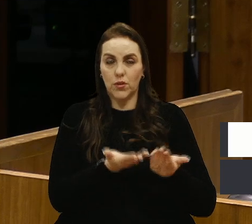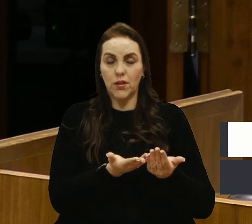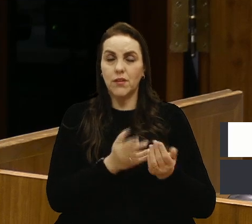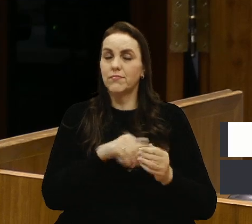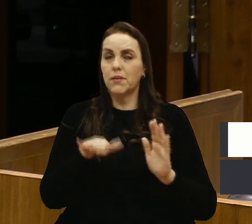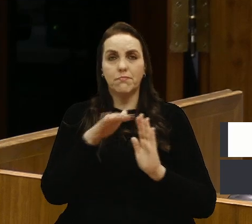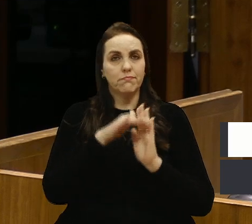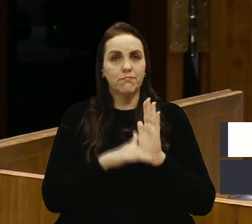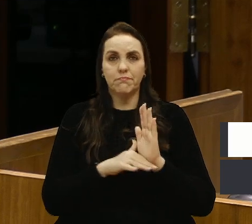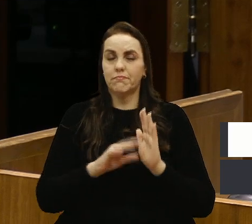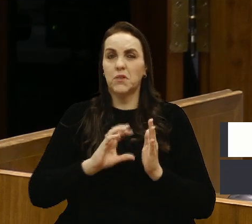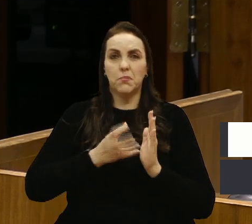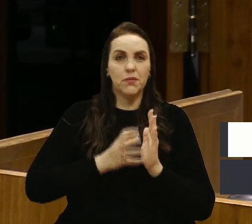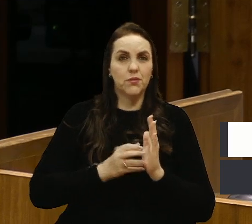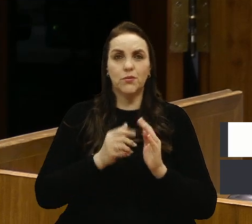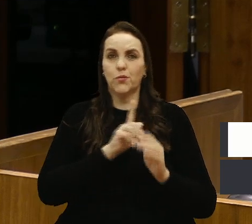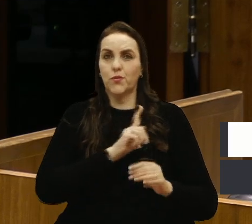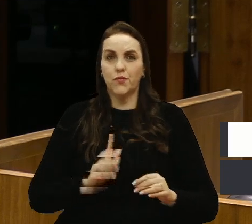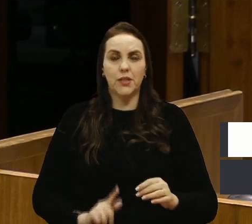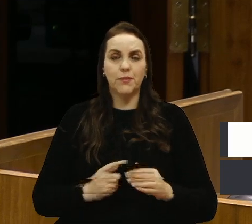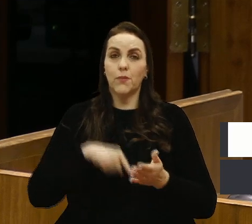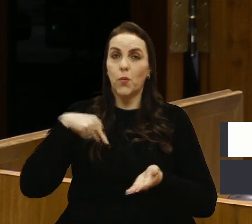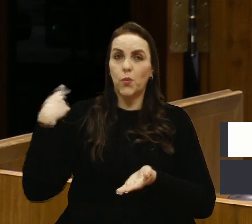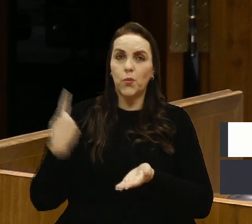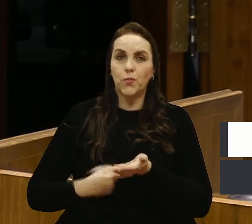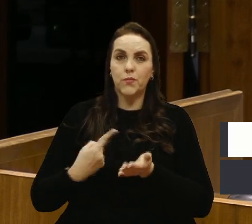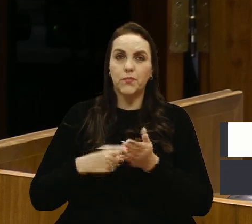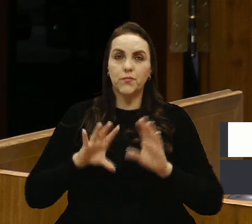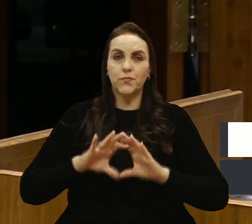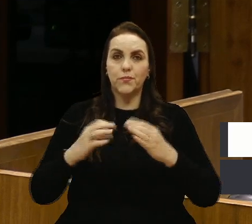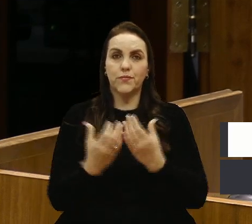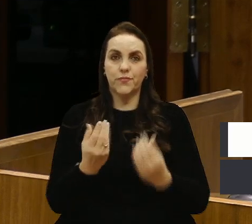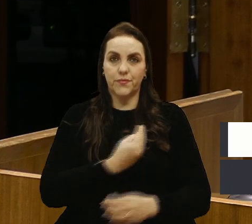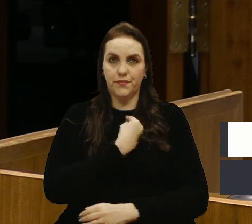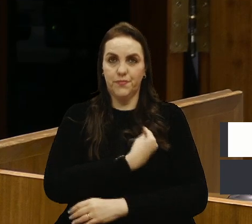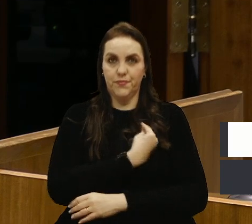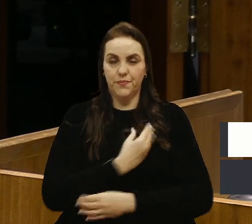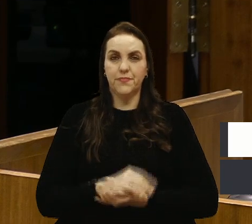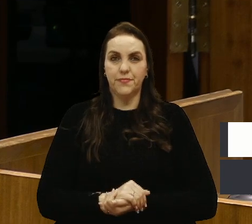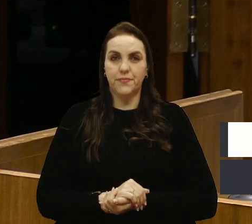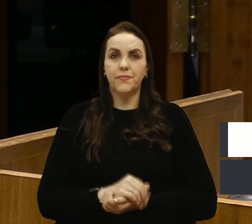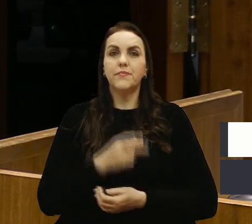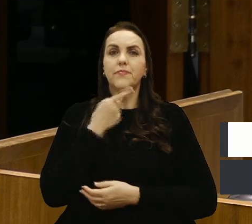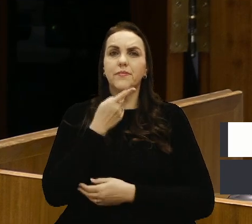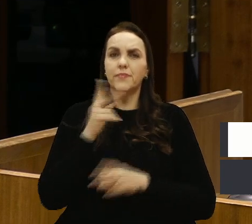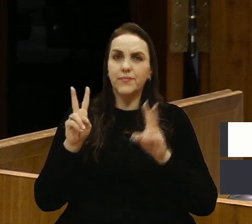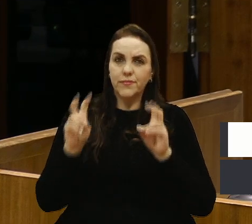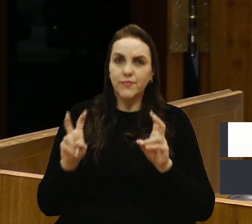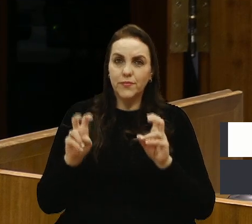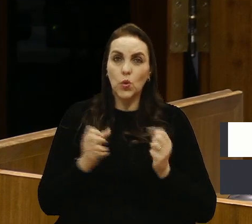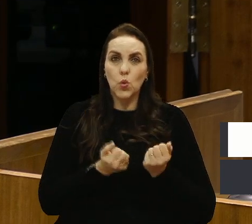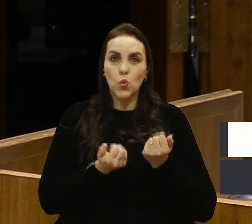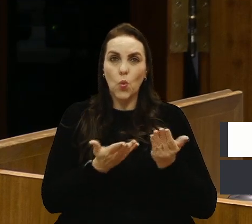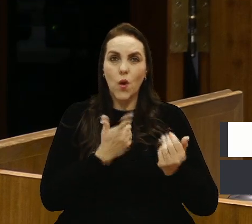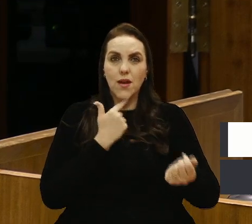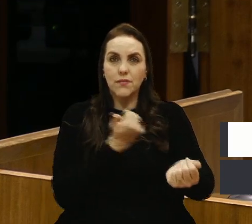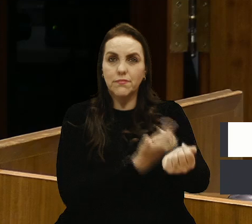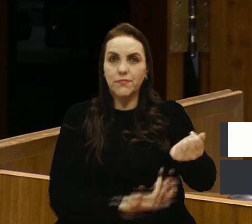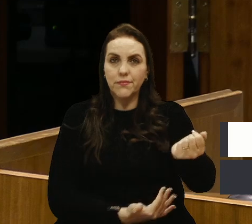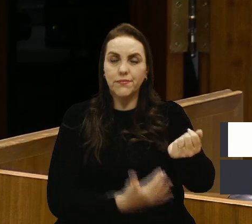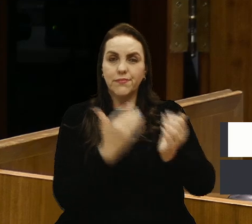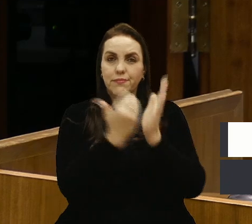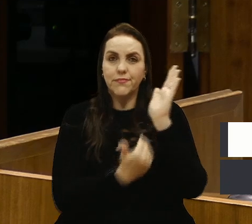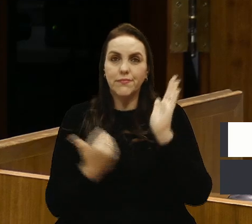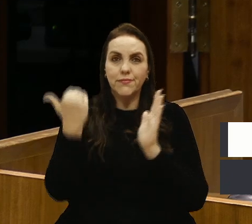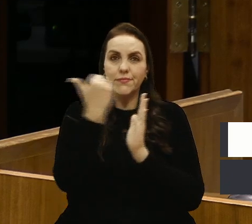governos. Trata-se de um compromisso coletivo com a vida. Quando falamos em doação de sangue, estamos falando de algo que vai muito além